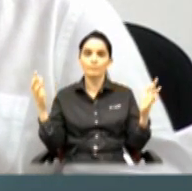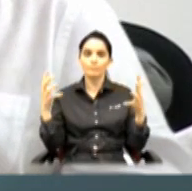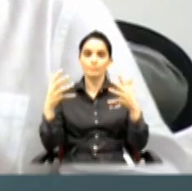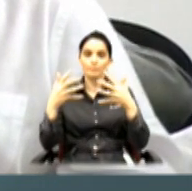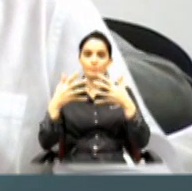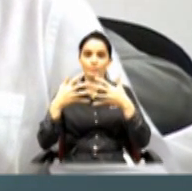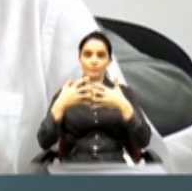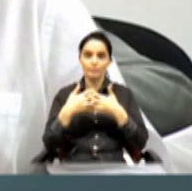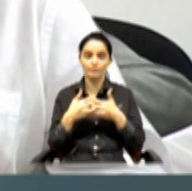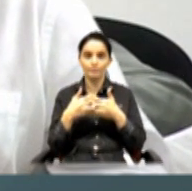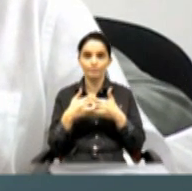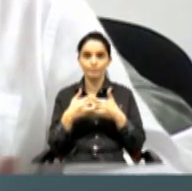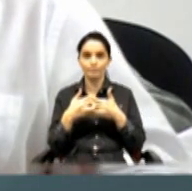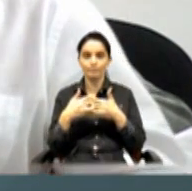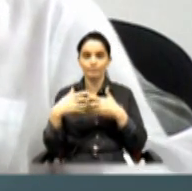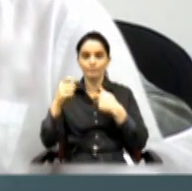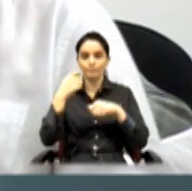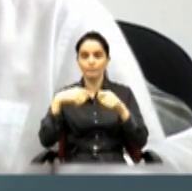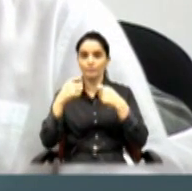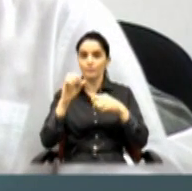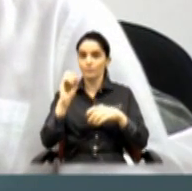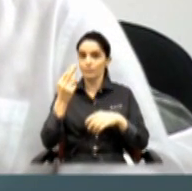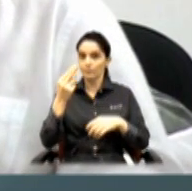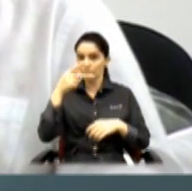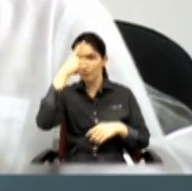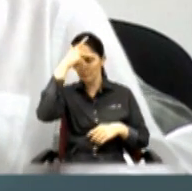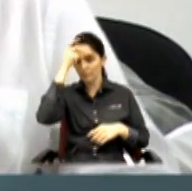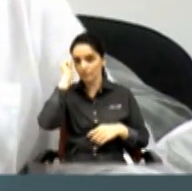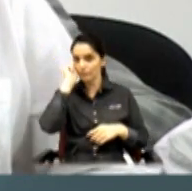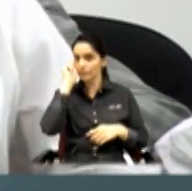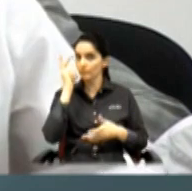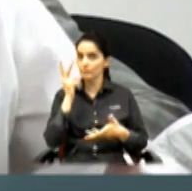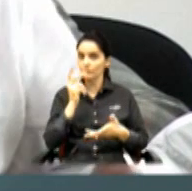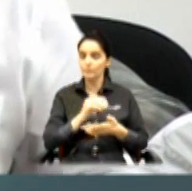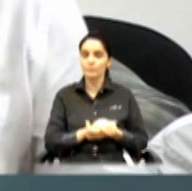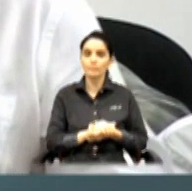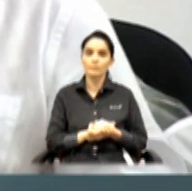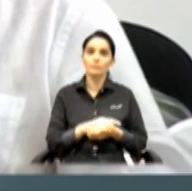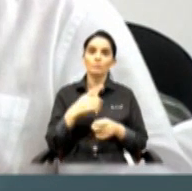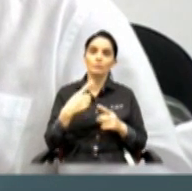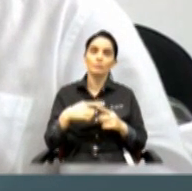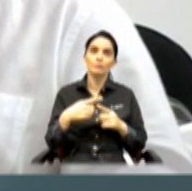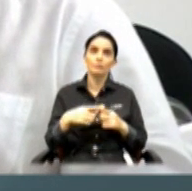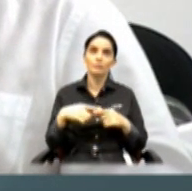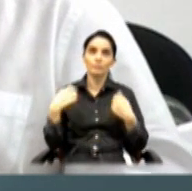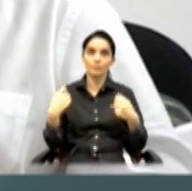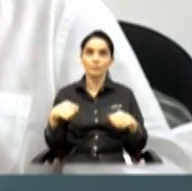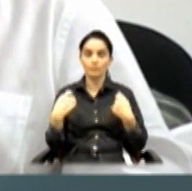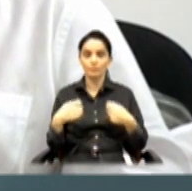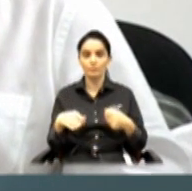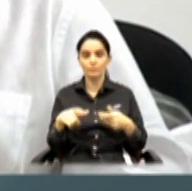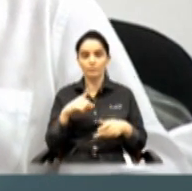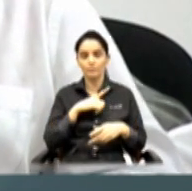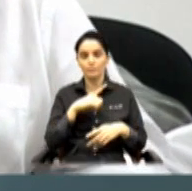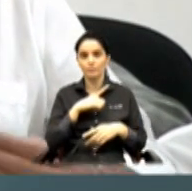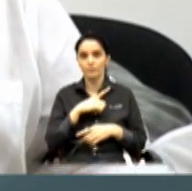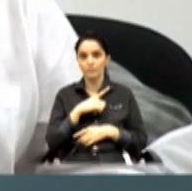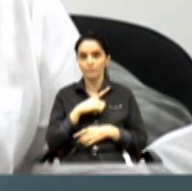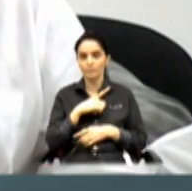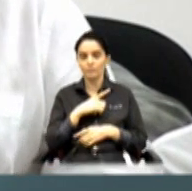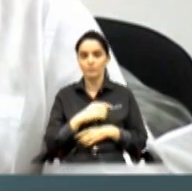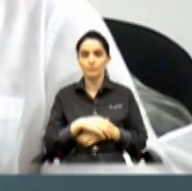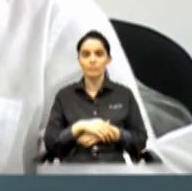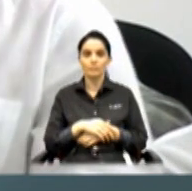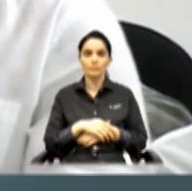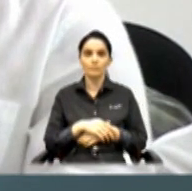da implantação de novos loteamentos. Porque nós temos que ter a possibilidade da